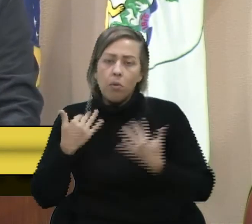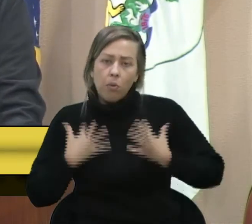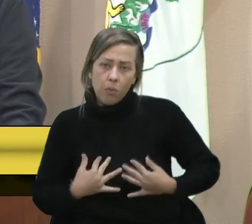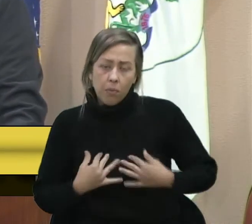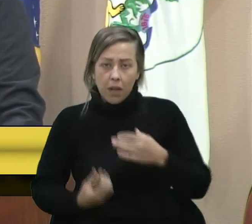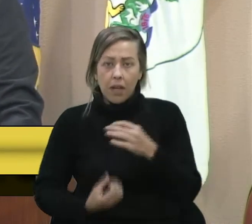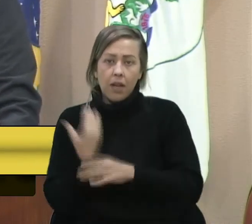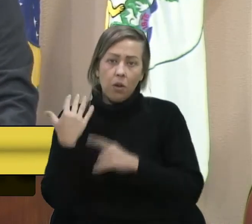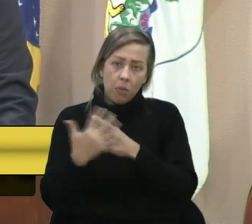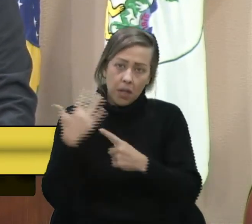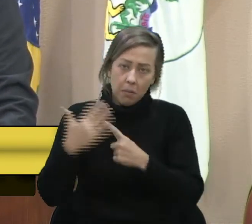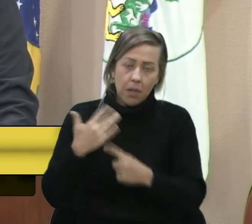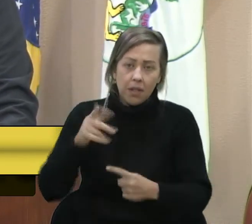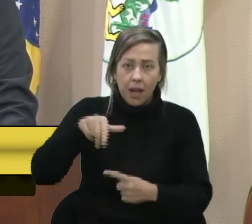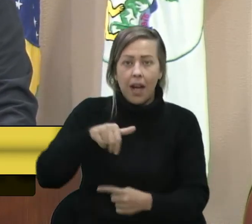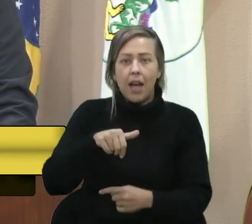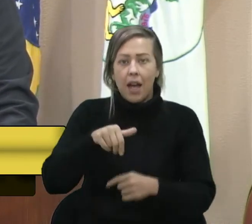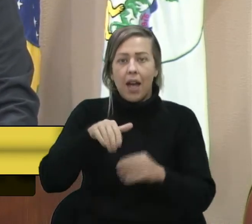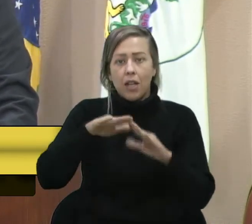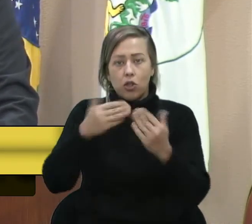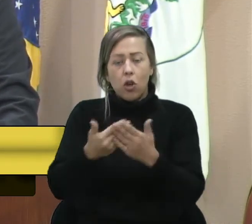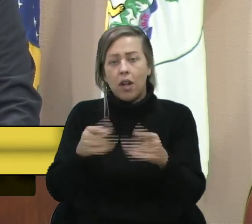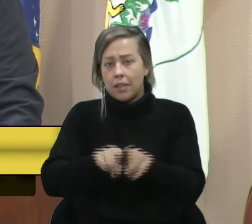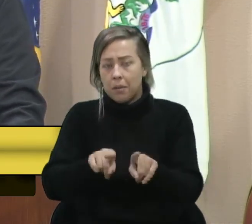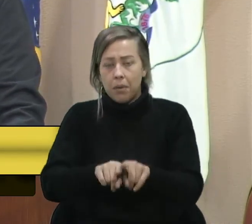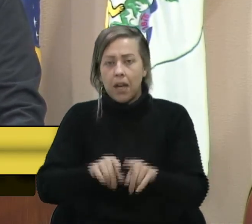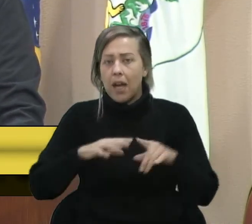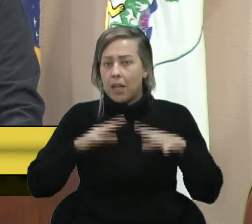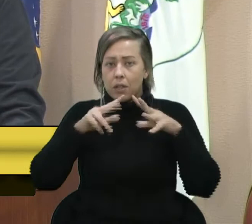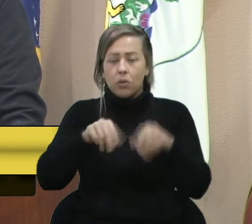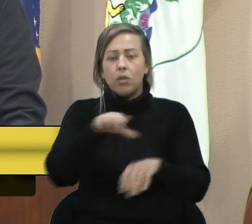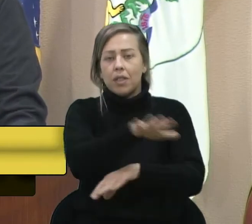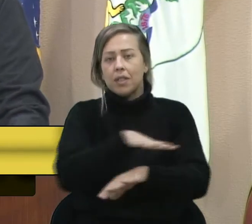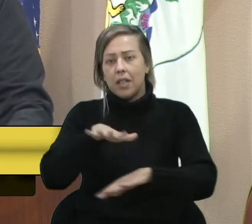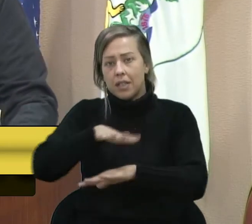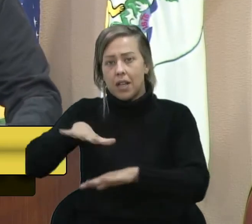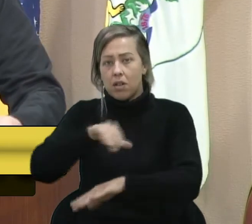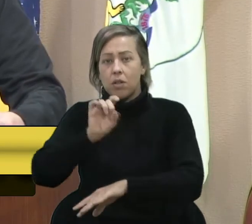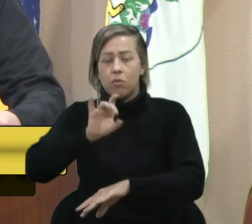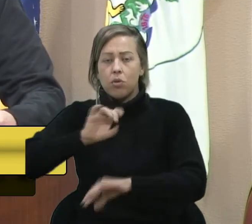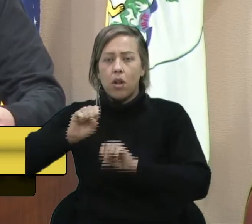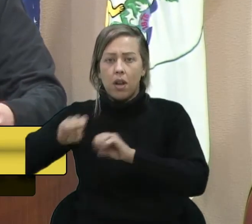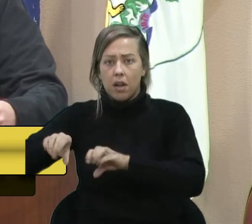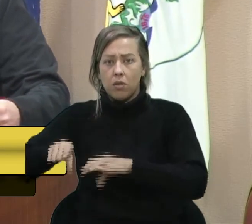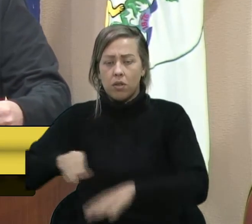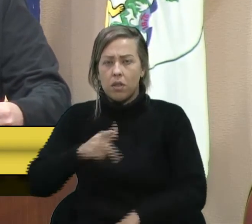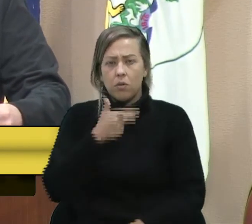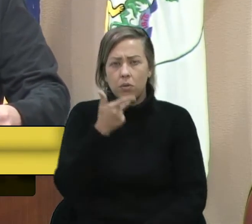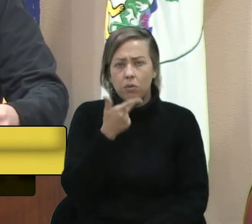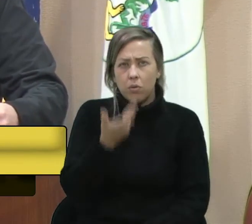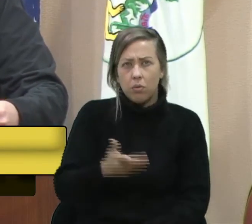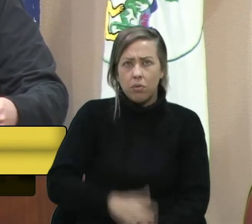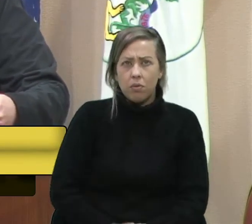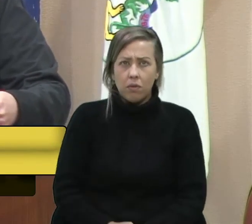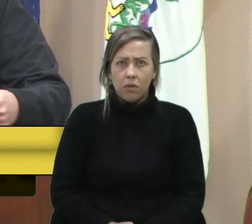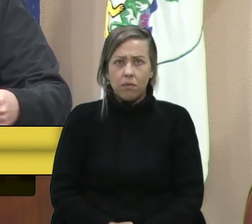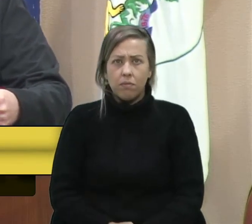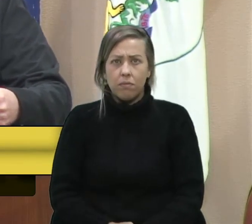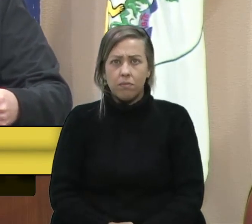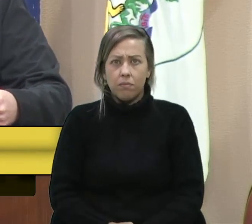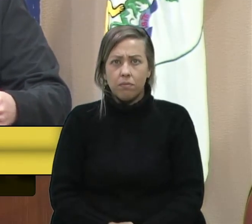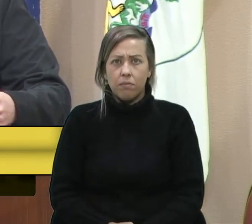criou uma demanda. Assim é com o colégio também. Isso é em todos os setores, não só na educação. Tu falou, vereador